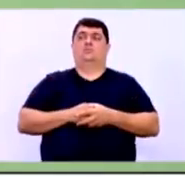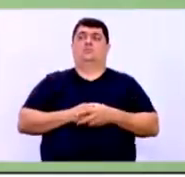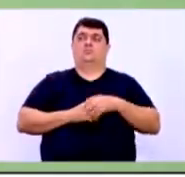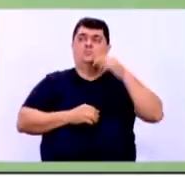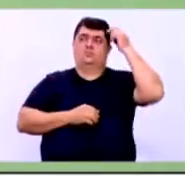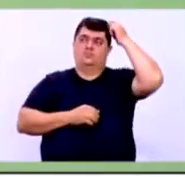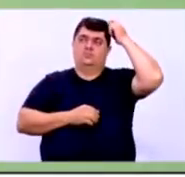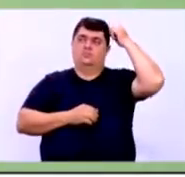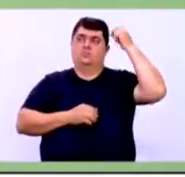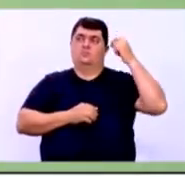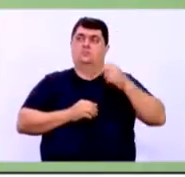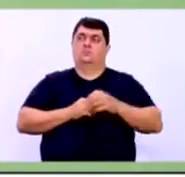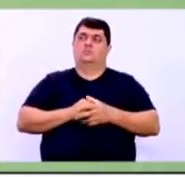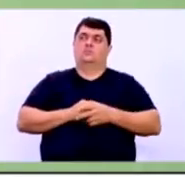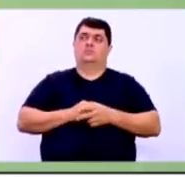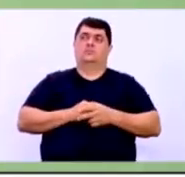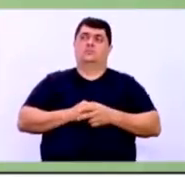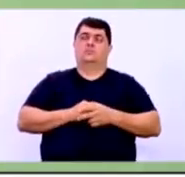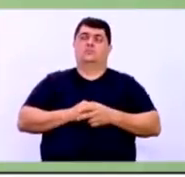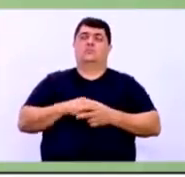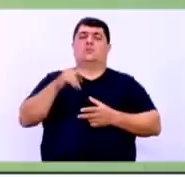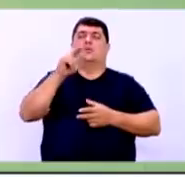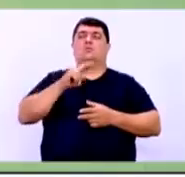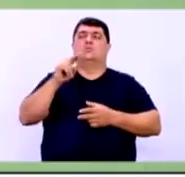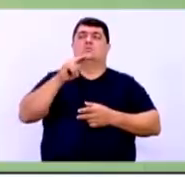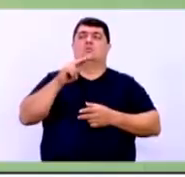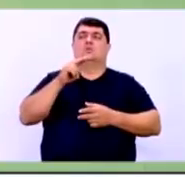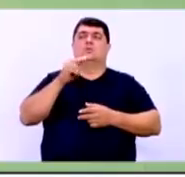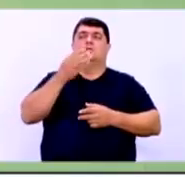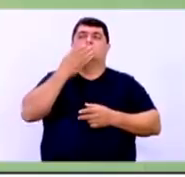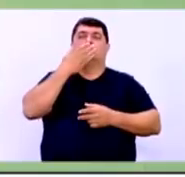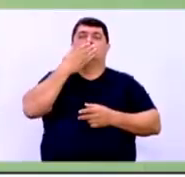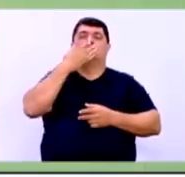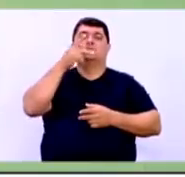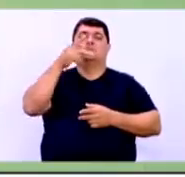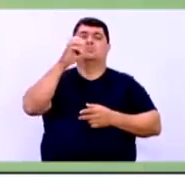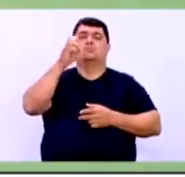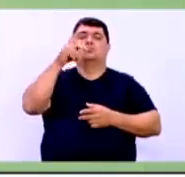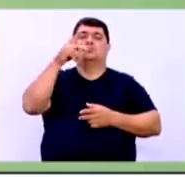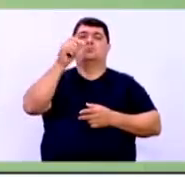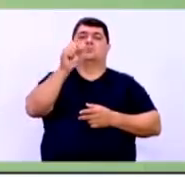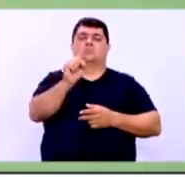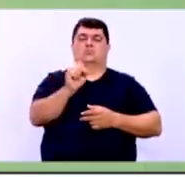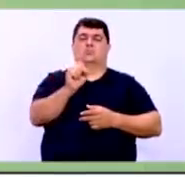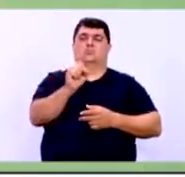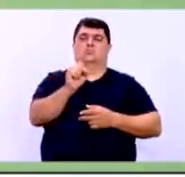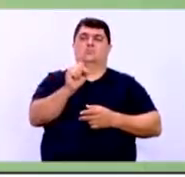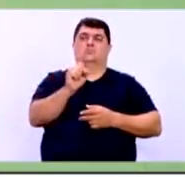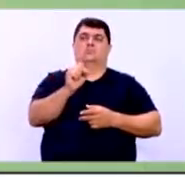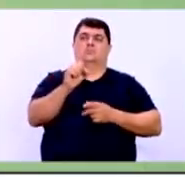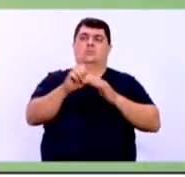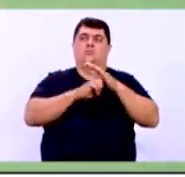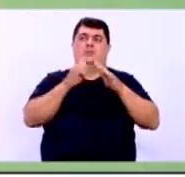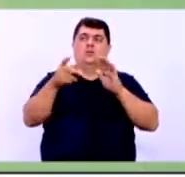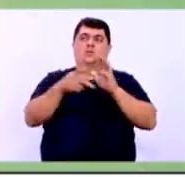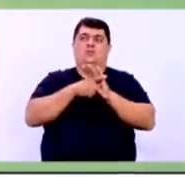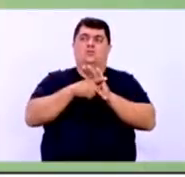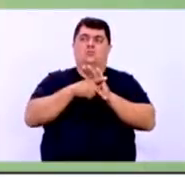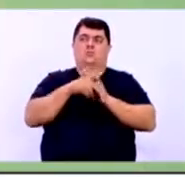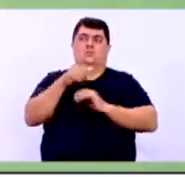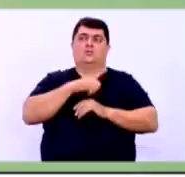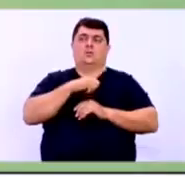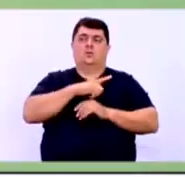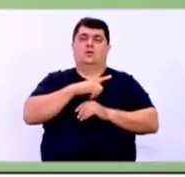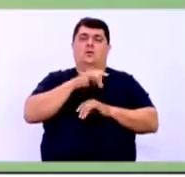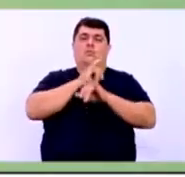CMV e o estoque final, utilizando o método PEPS de uma empresa que apresentou os